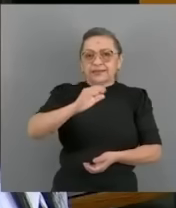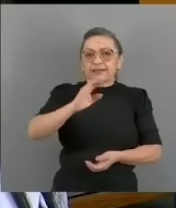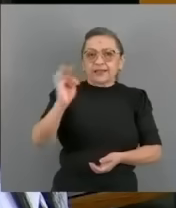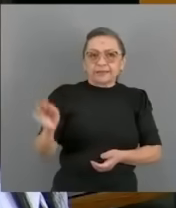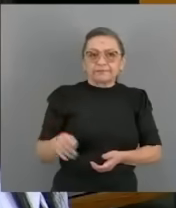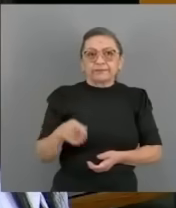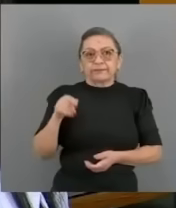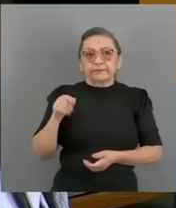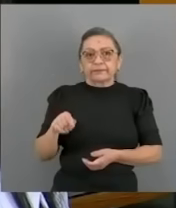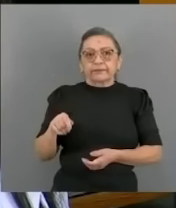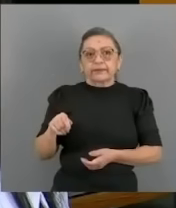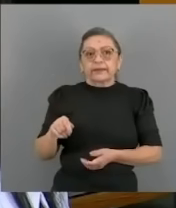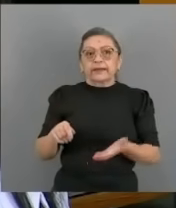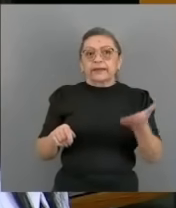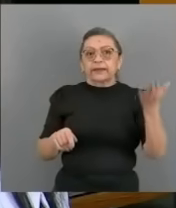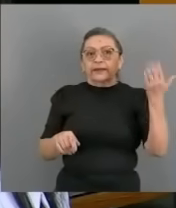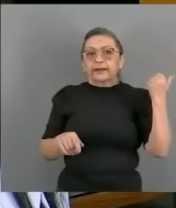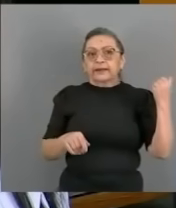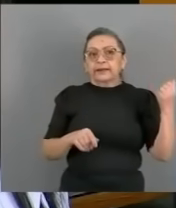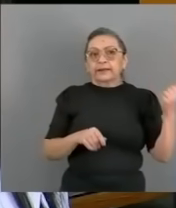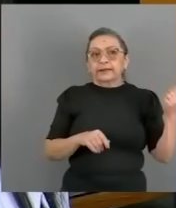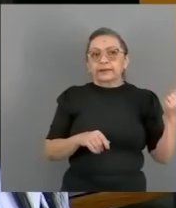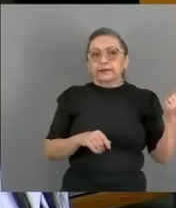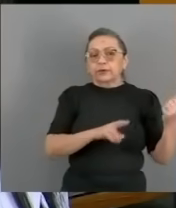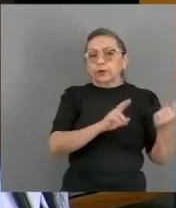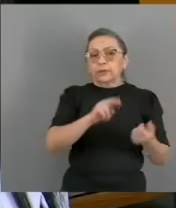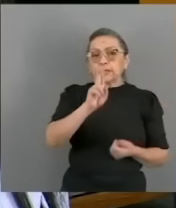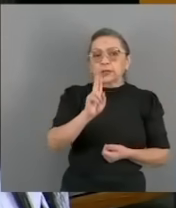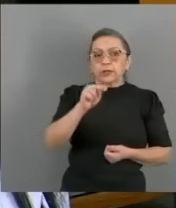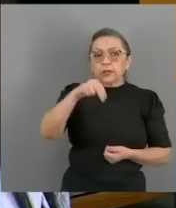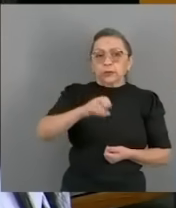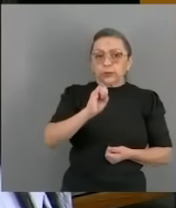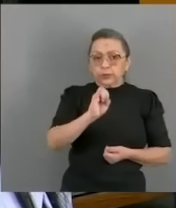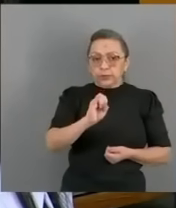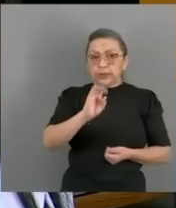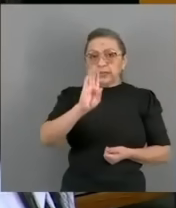Essa entidade, na época, se chamava Unibrasil.